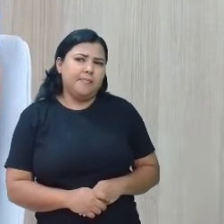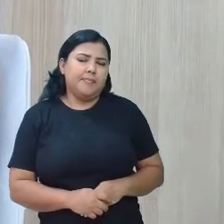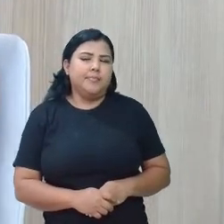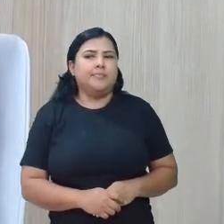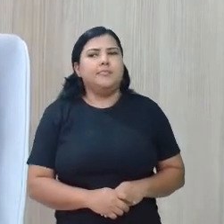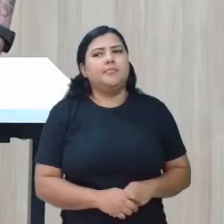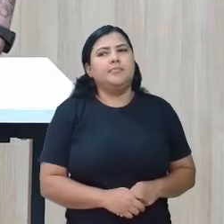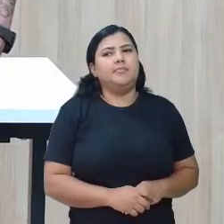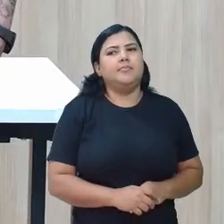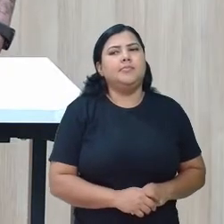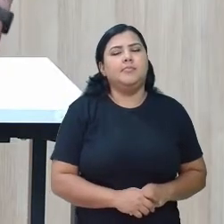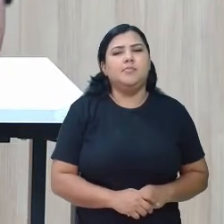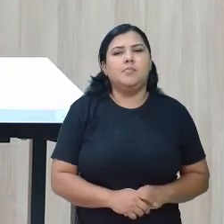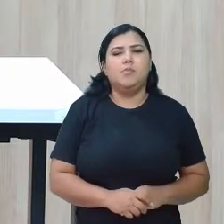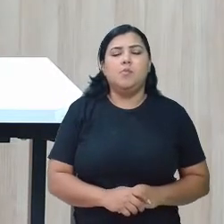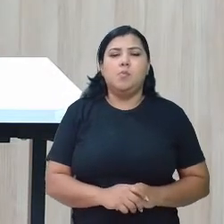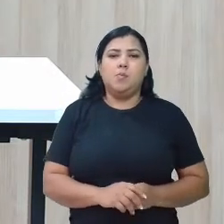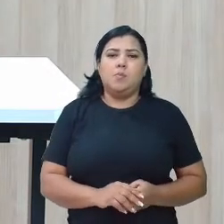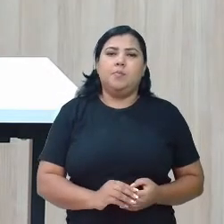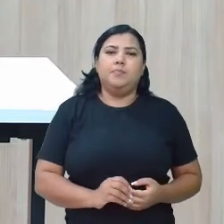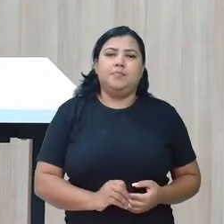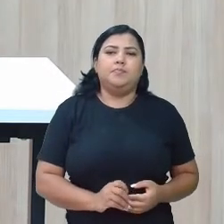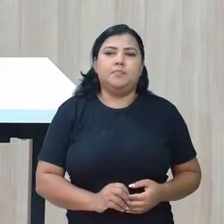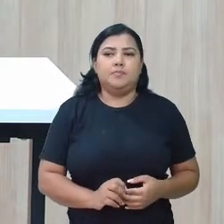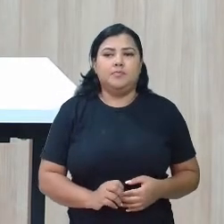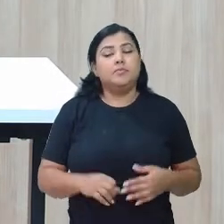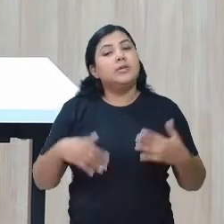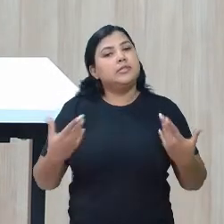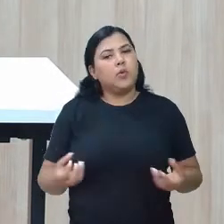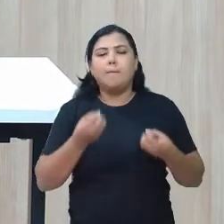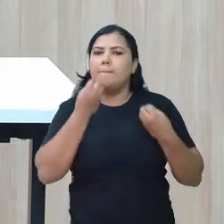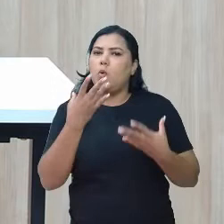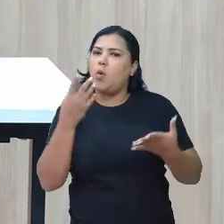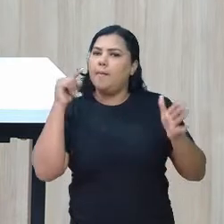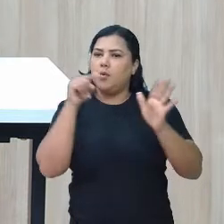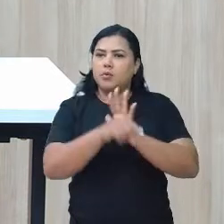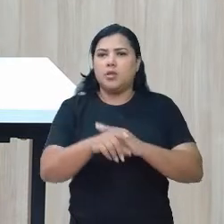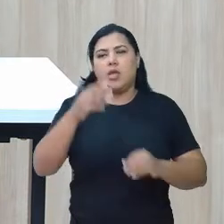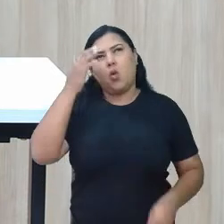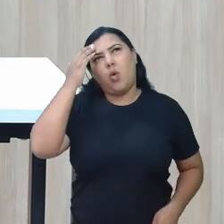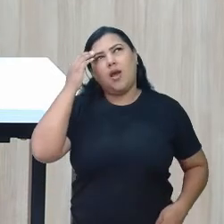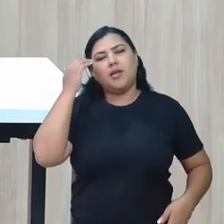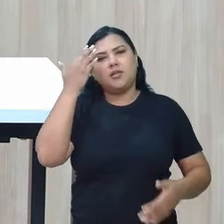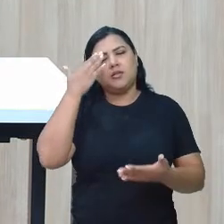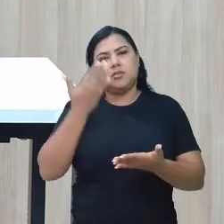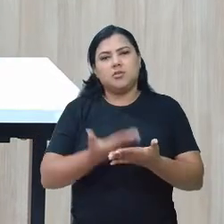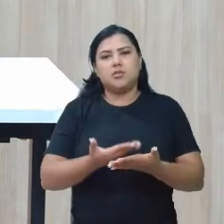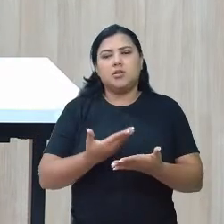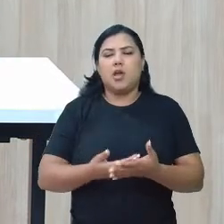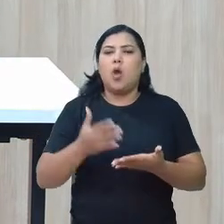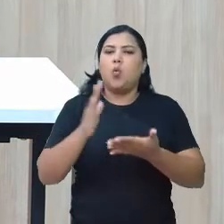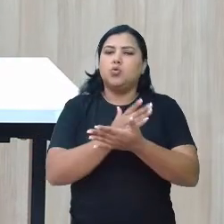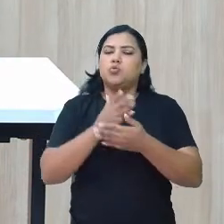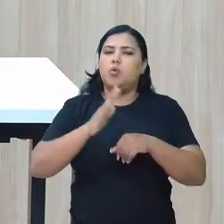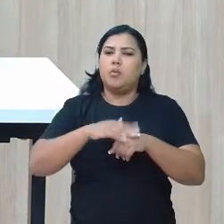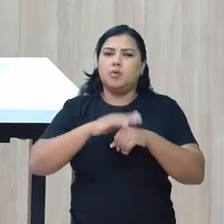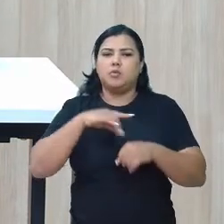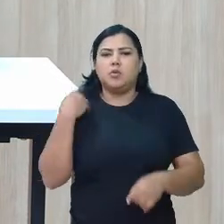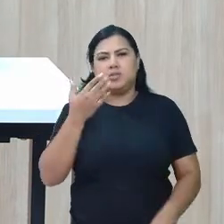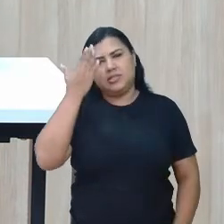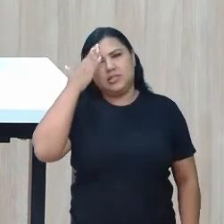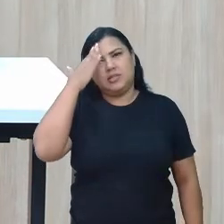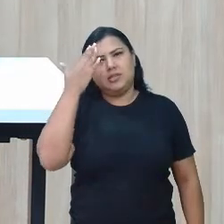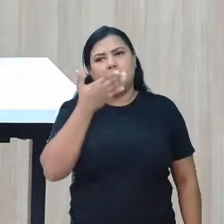entendeu. Pronto. Então, Lauriane, veja, excelente pergunta. Eu acredito assim que muitas vezes a gente consegue compreender mais